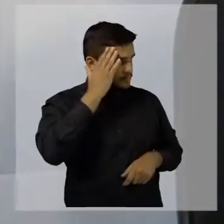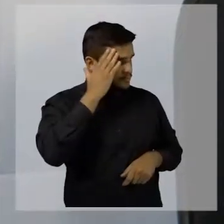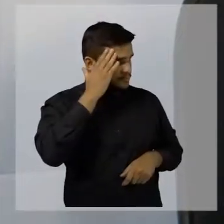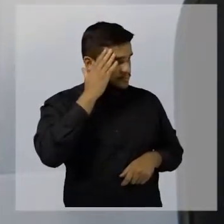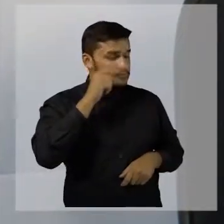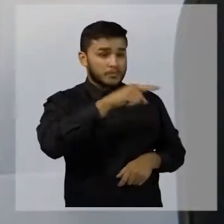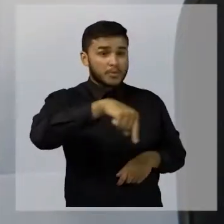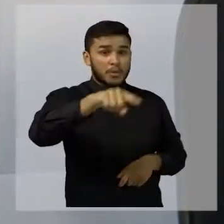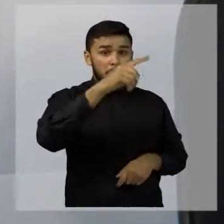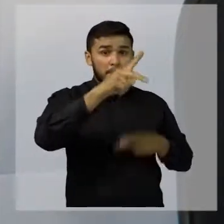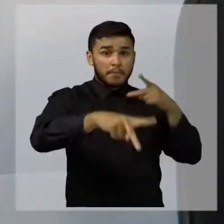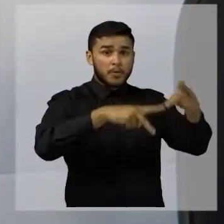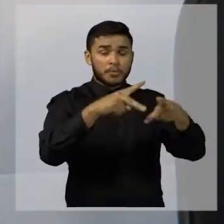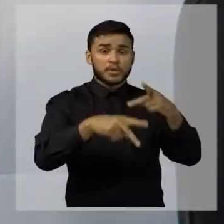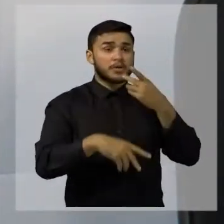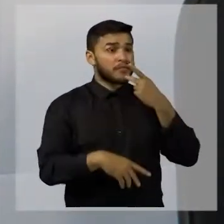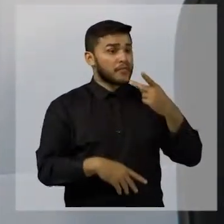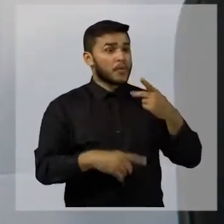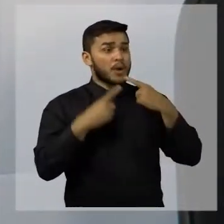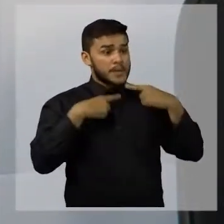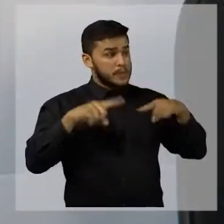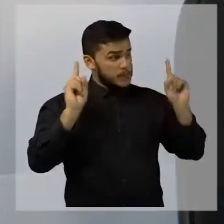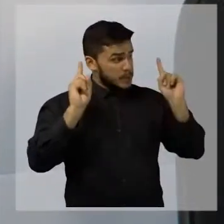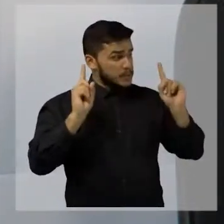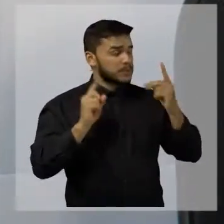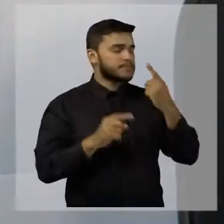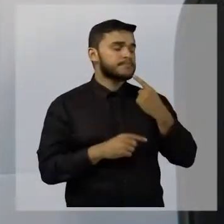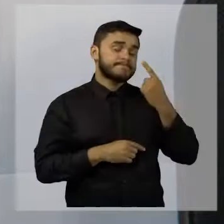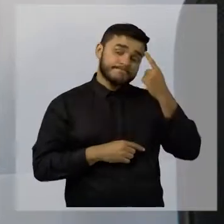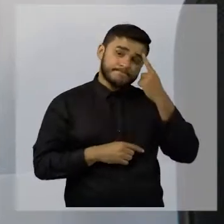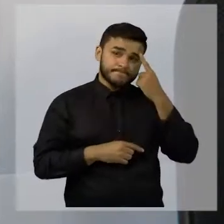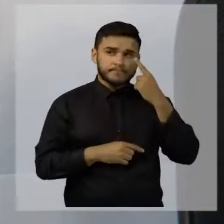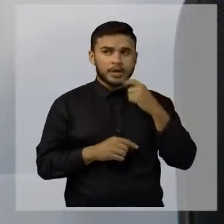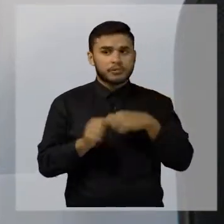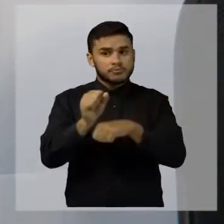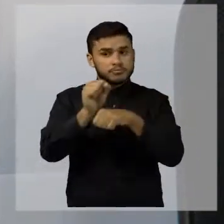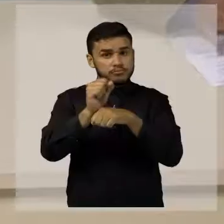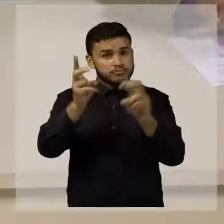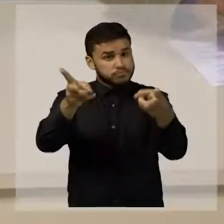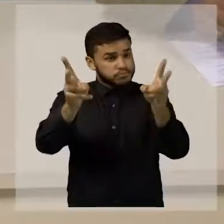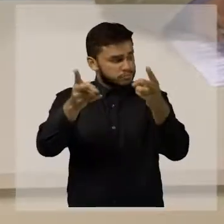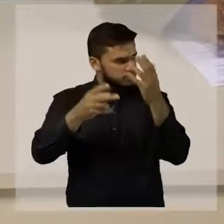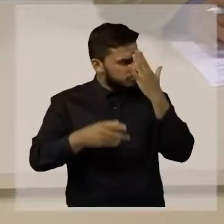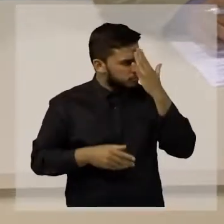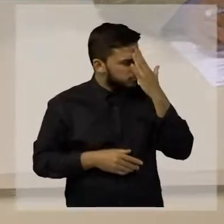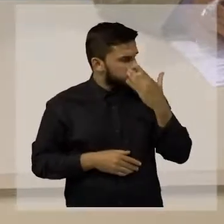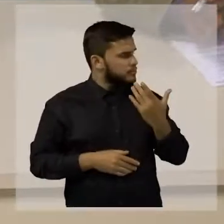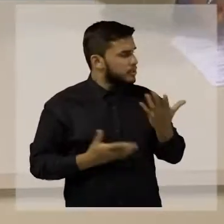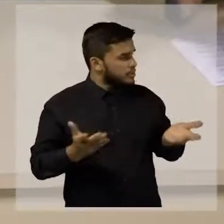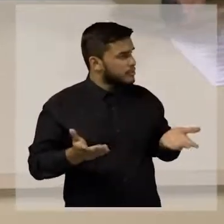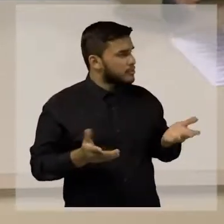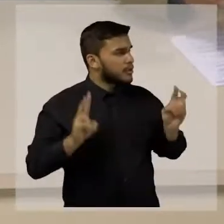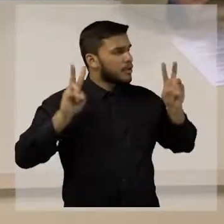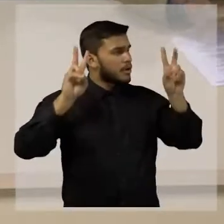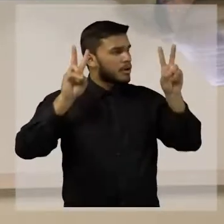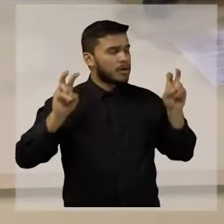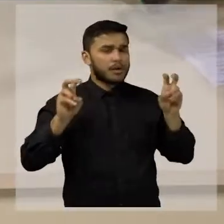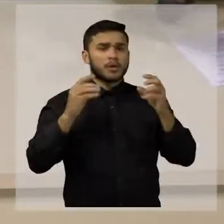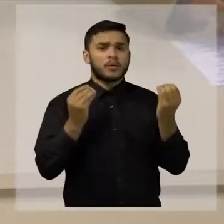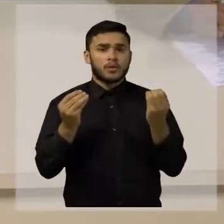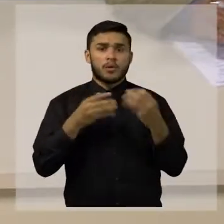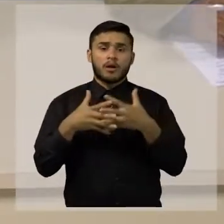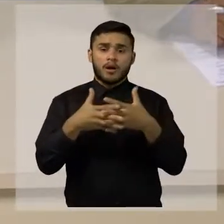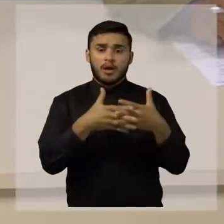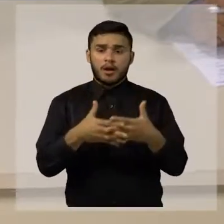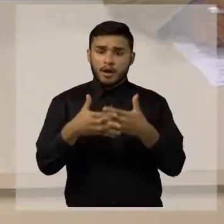ação popular e está suspenso, né? Por enquanto está suspenso a retirada. Mas são medidas que dizem respeito à vida do